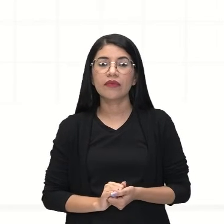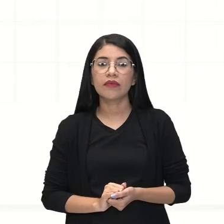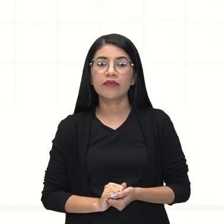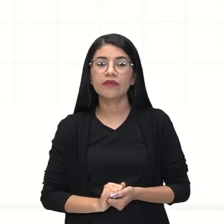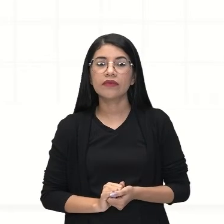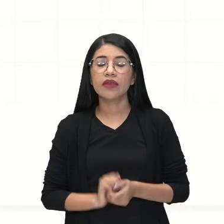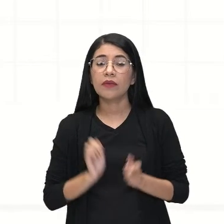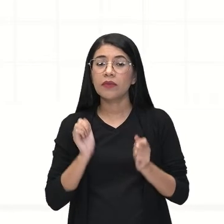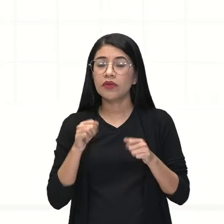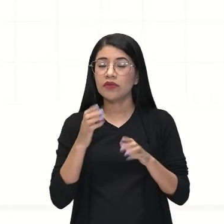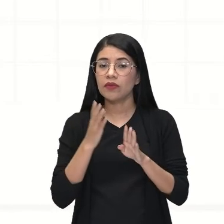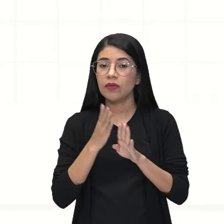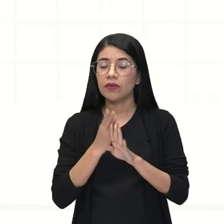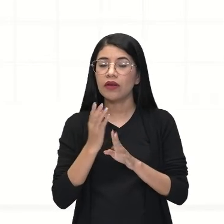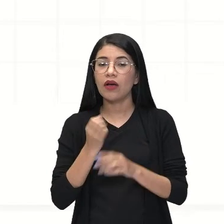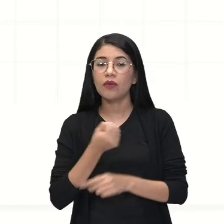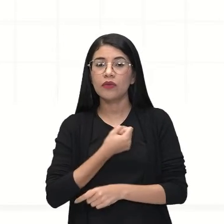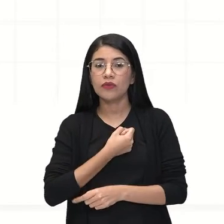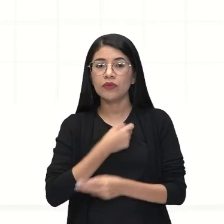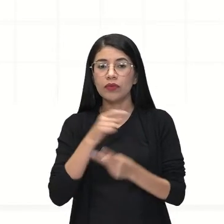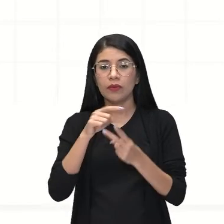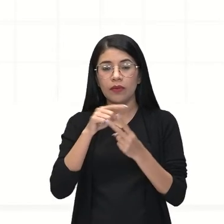do meio, eu posso pegar os